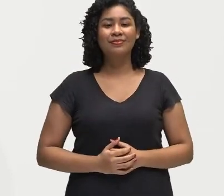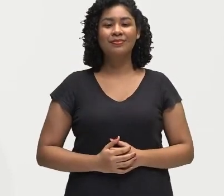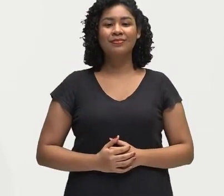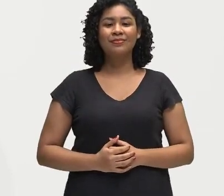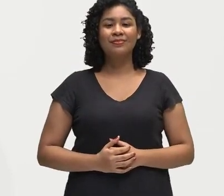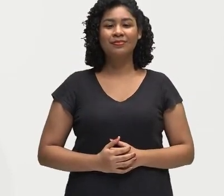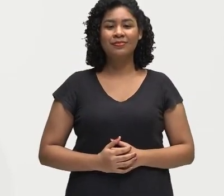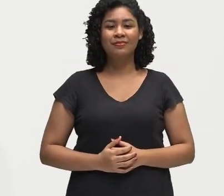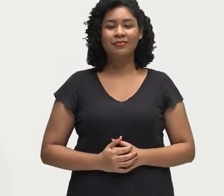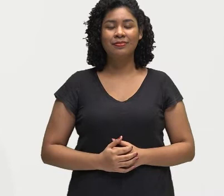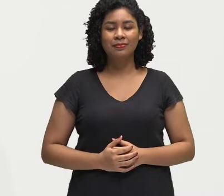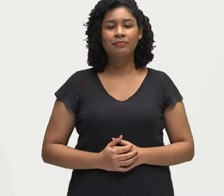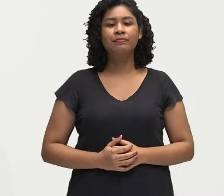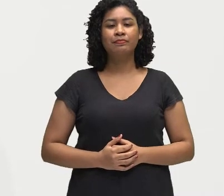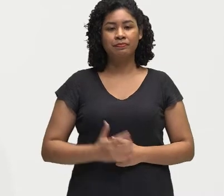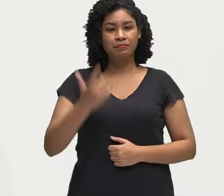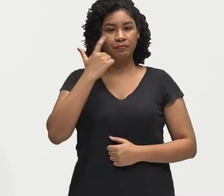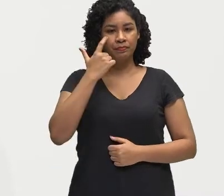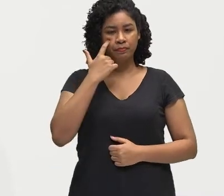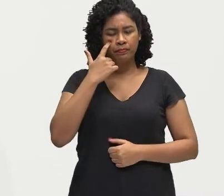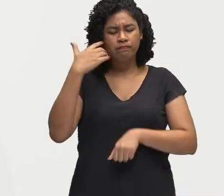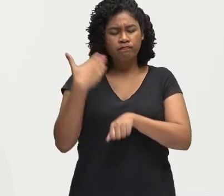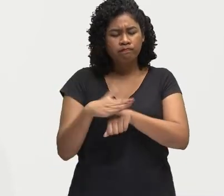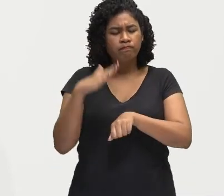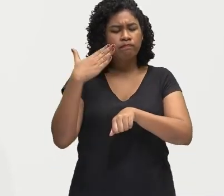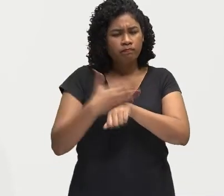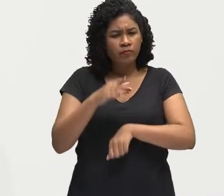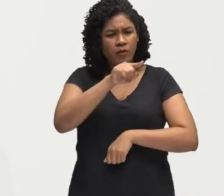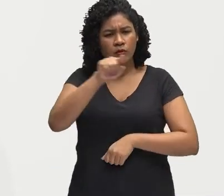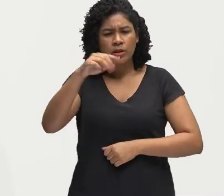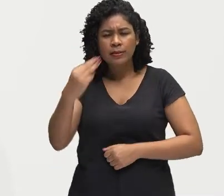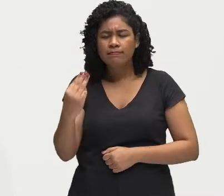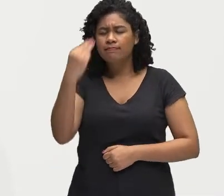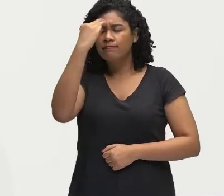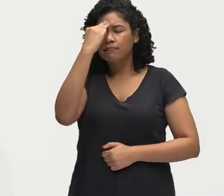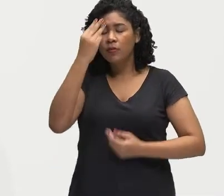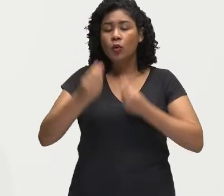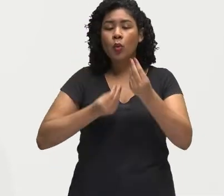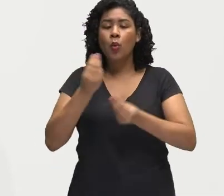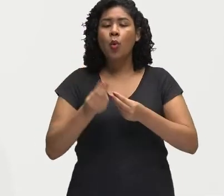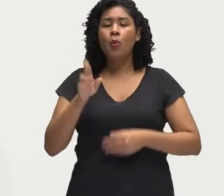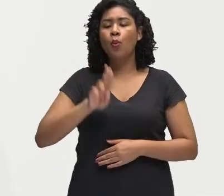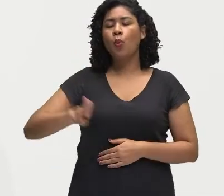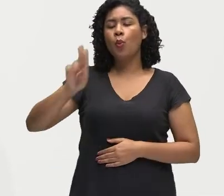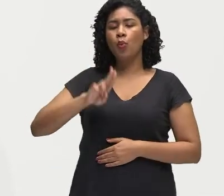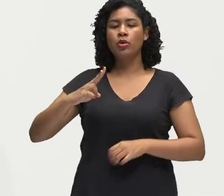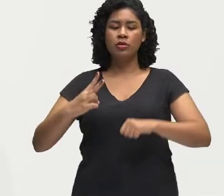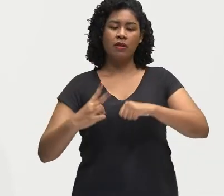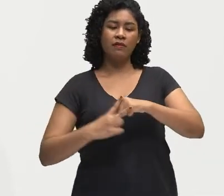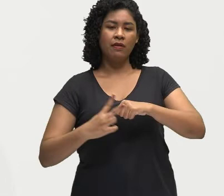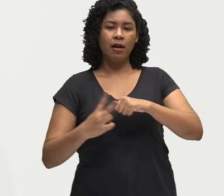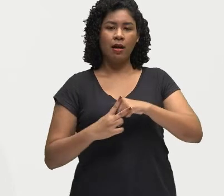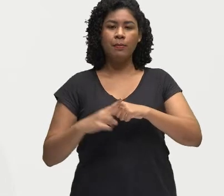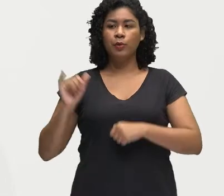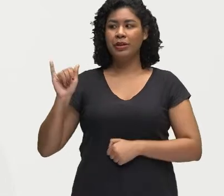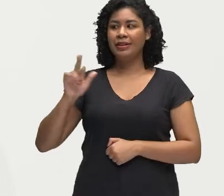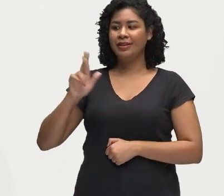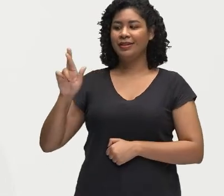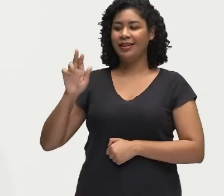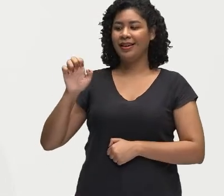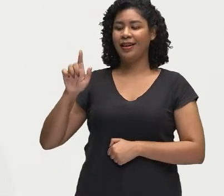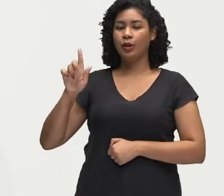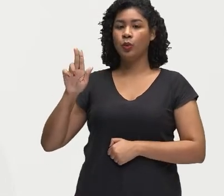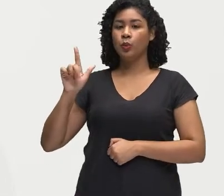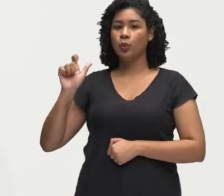Bem, então a gente vai reforçar um pouquinho mais sobre esse uso dos verbos irregulares. Eu quero que vocês acompanhem aqui